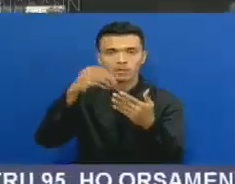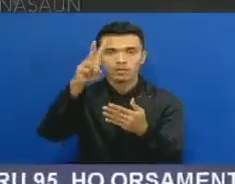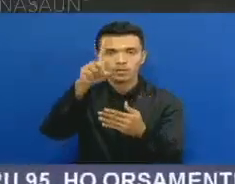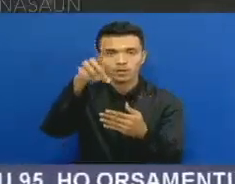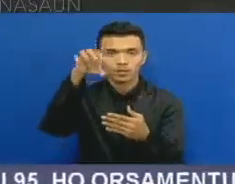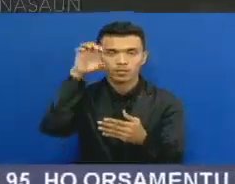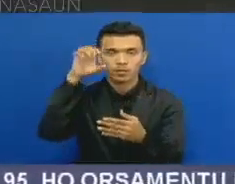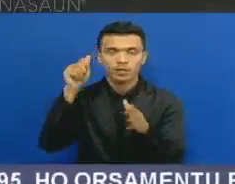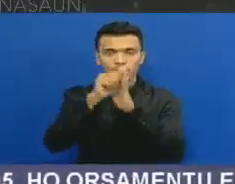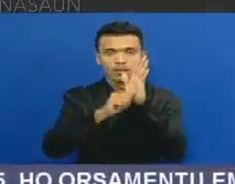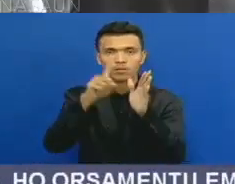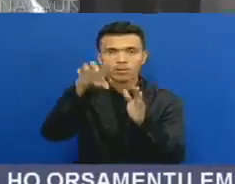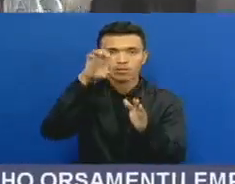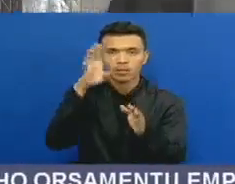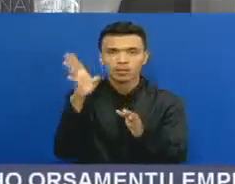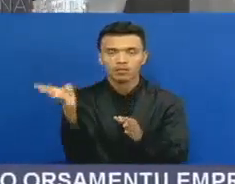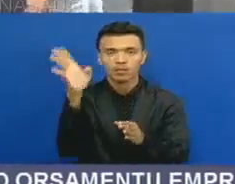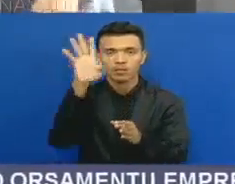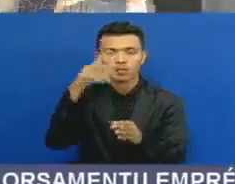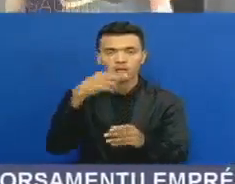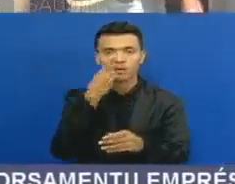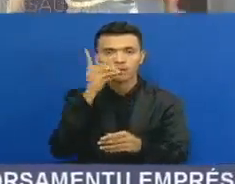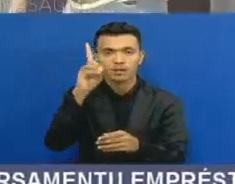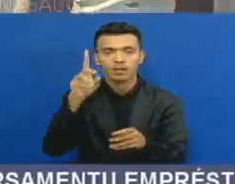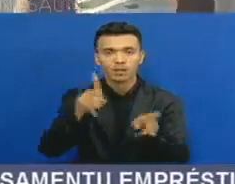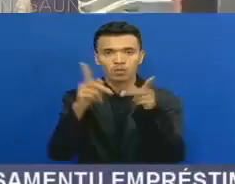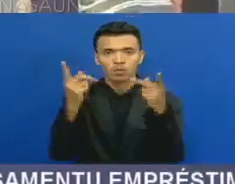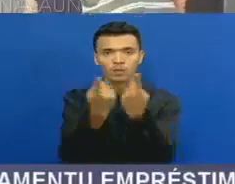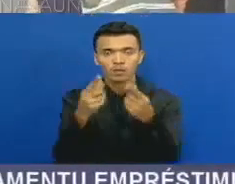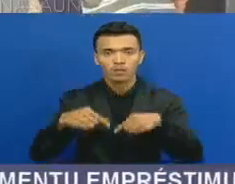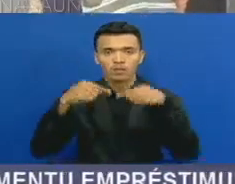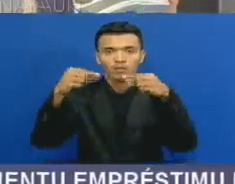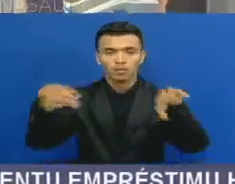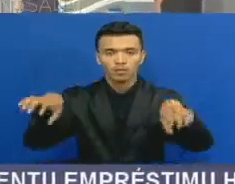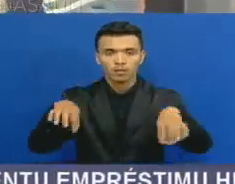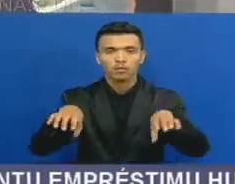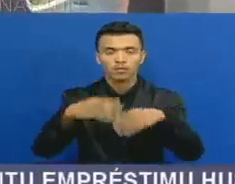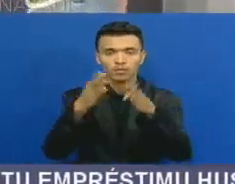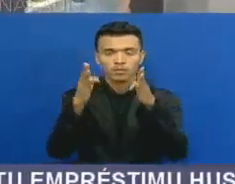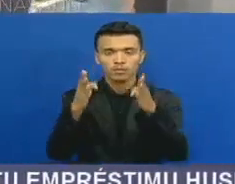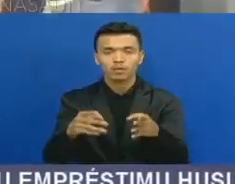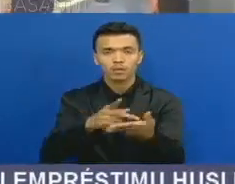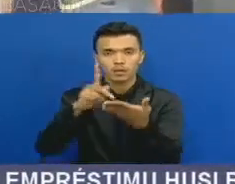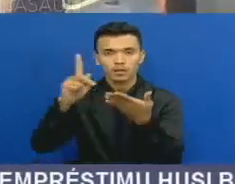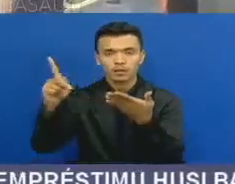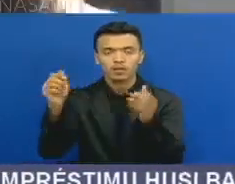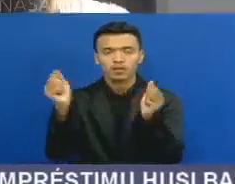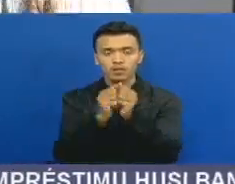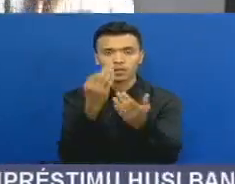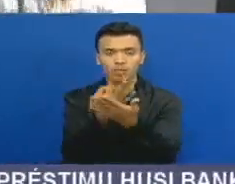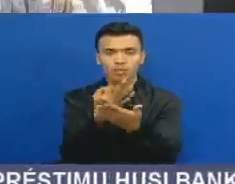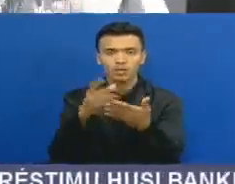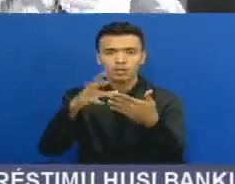Enquanto, artigo atuzida Hatnulurasen Hateten. Companhia nebe for serviço para trabalhador ilegal, sem selo multa ho valor